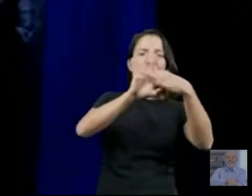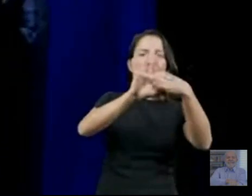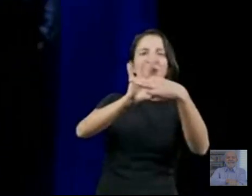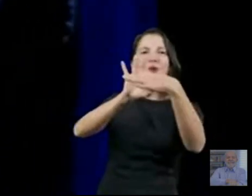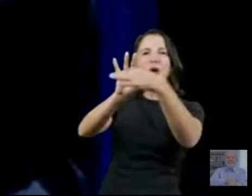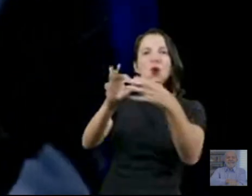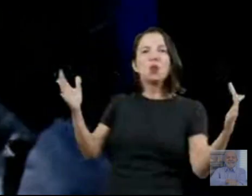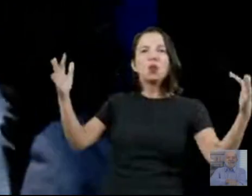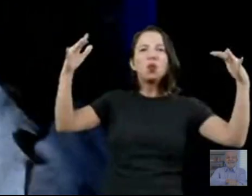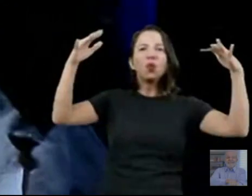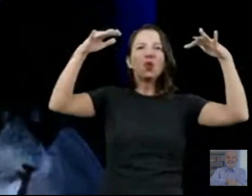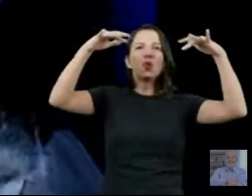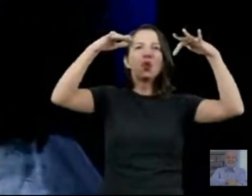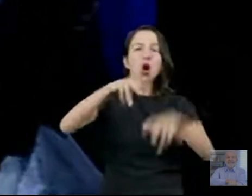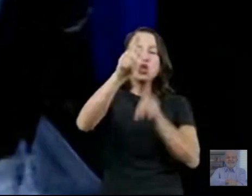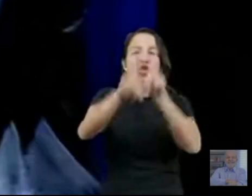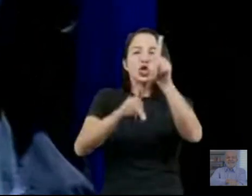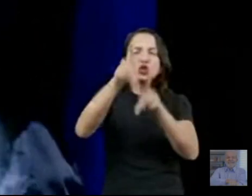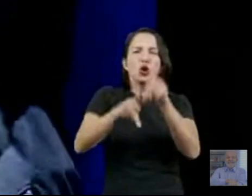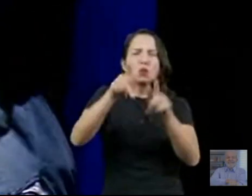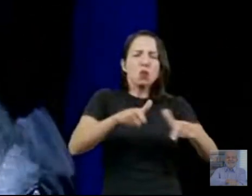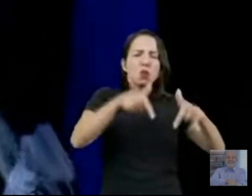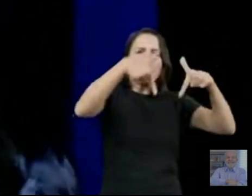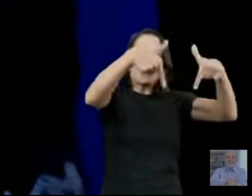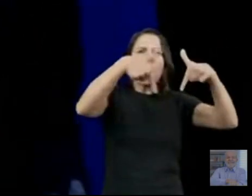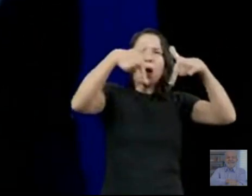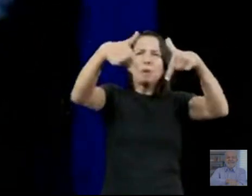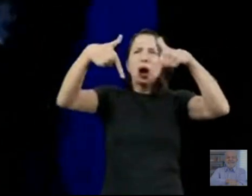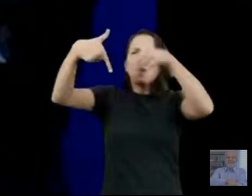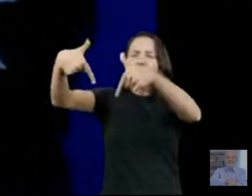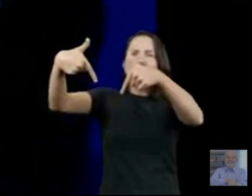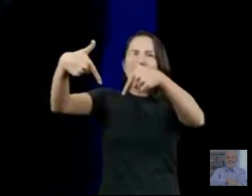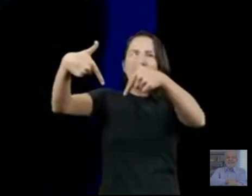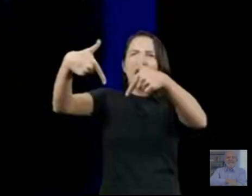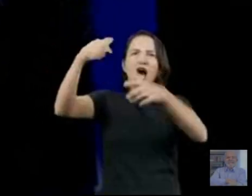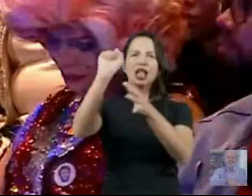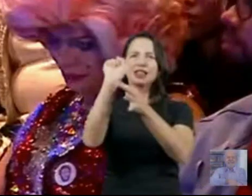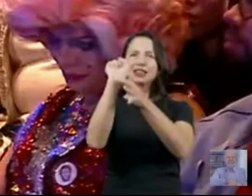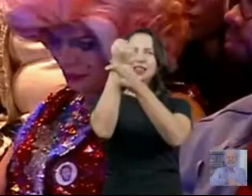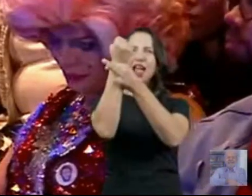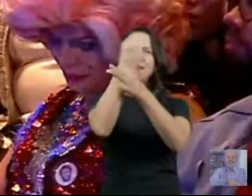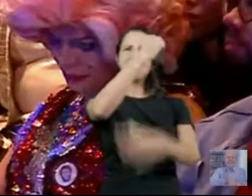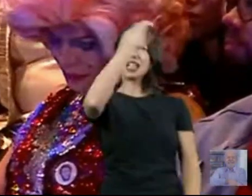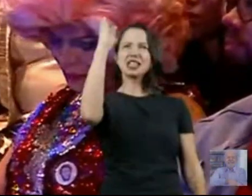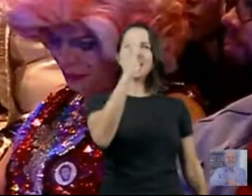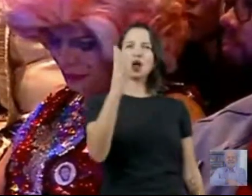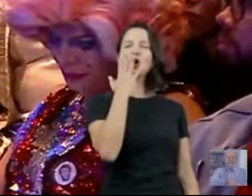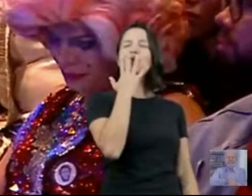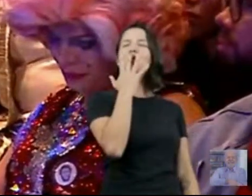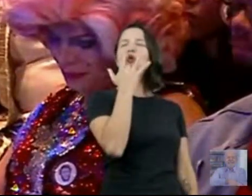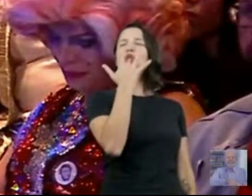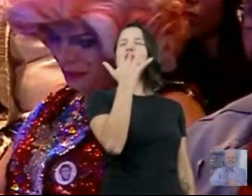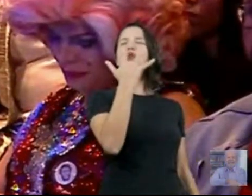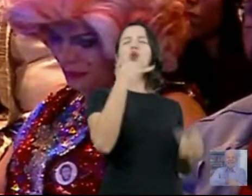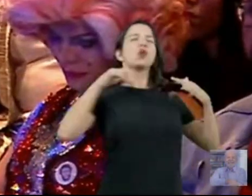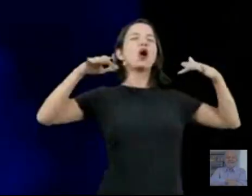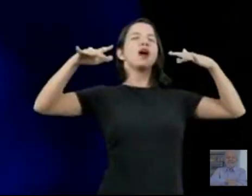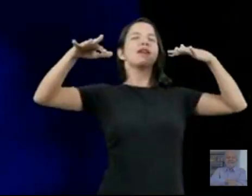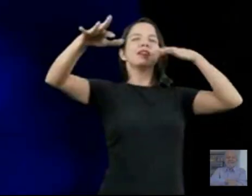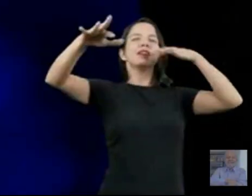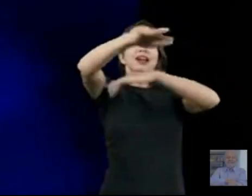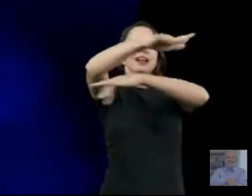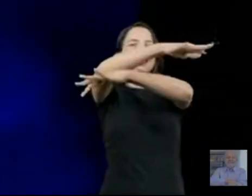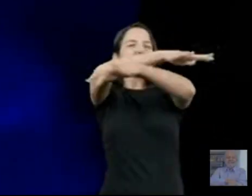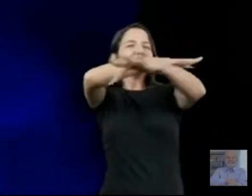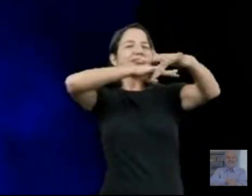luta somos Brasil. Colorides, coloridas, coloridos, muitas